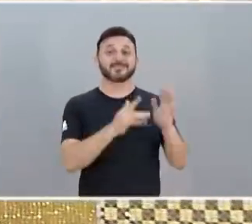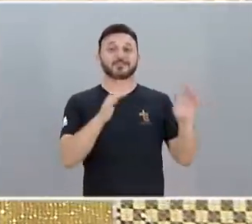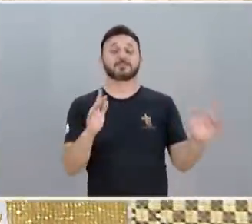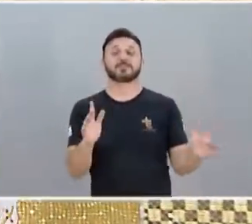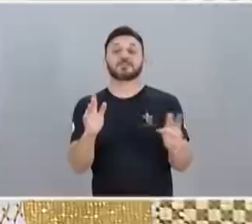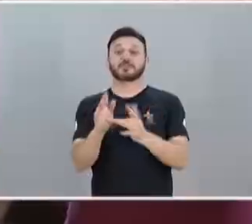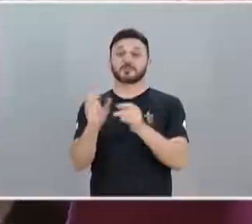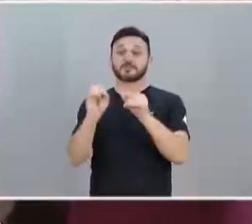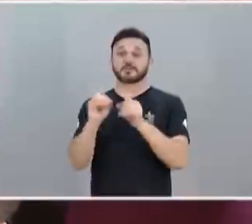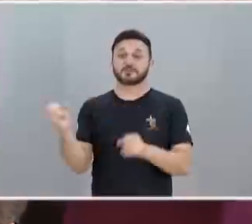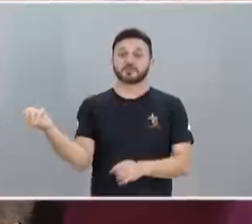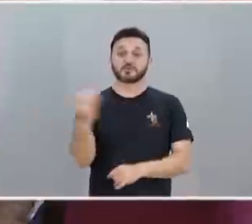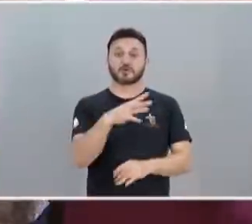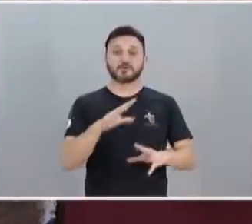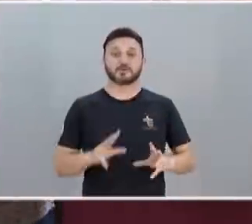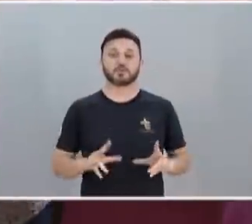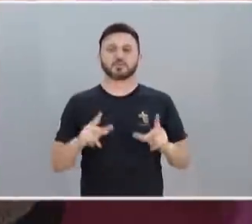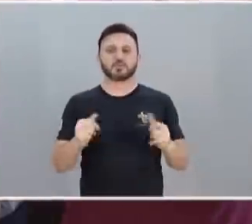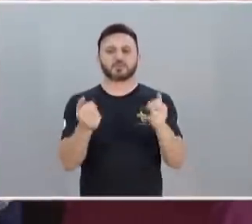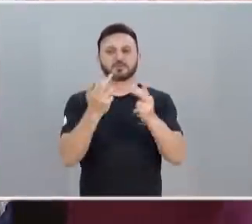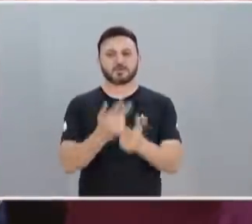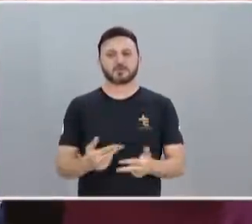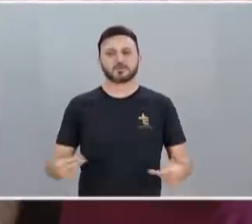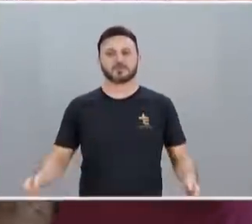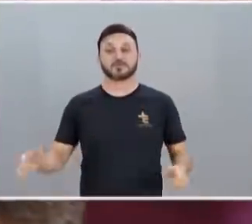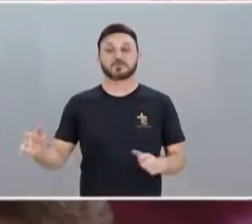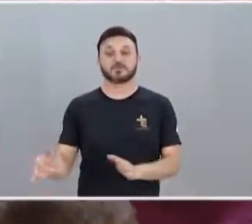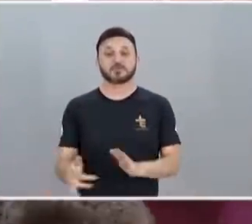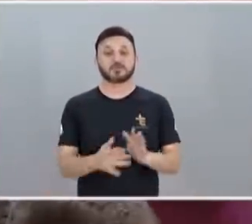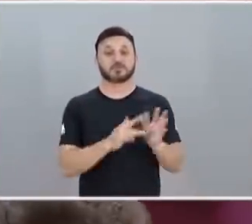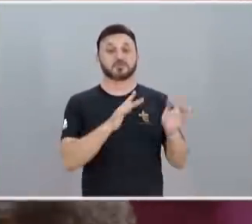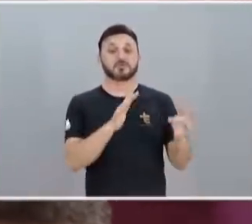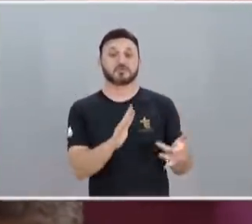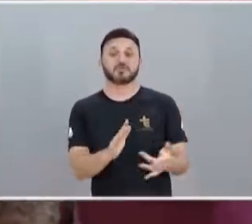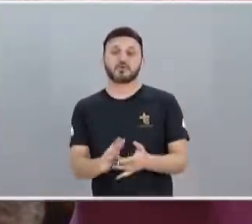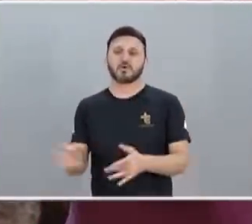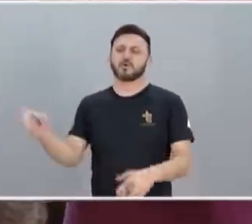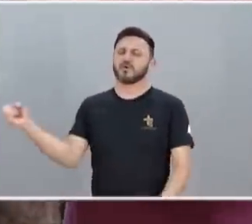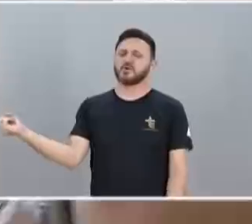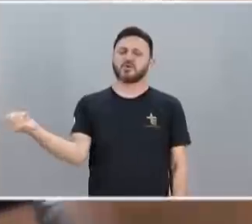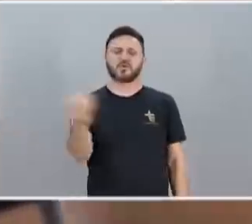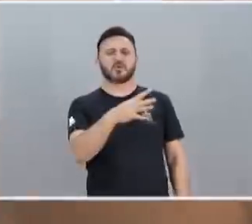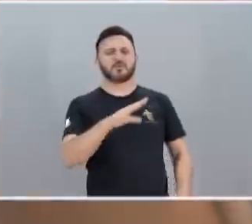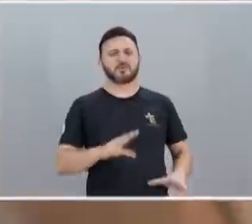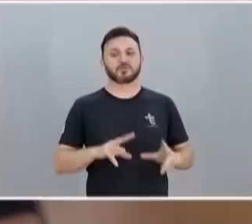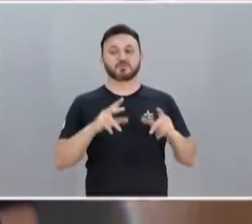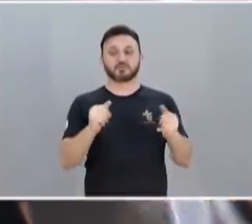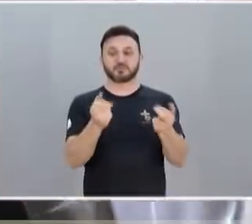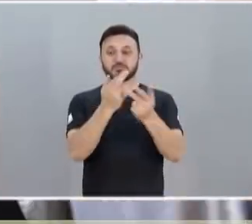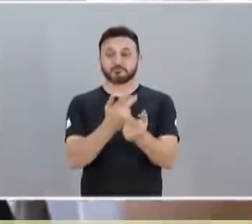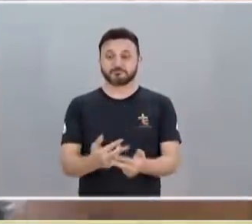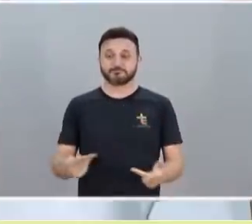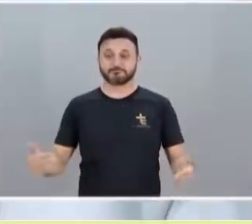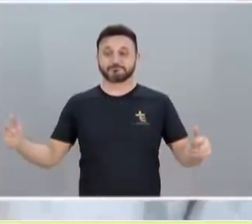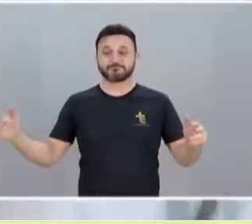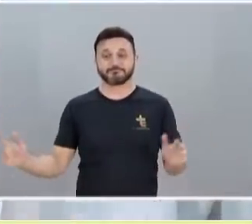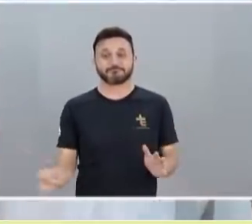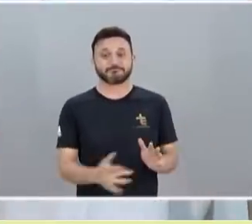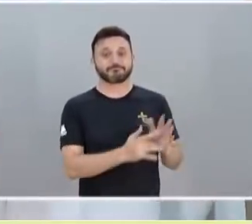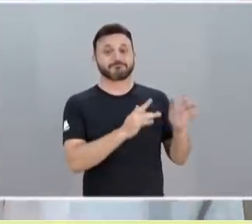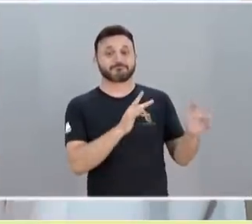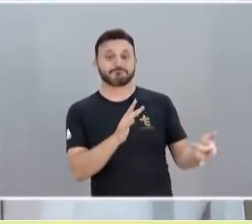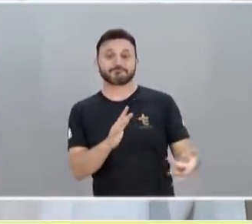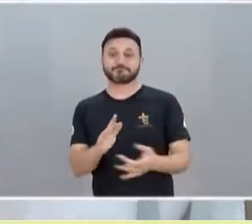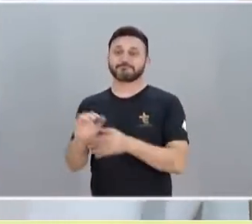Eis que passo novas todas as coisas, que passo novas todas as coisas, que passo